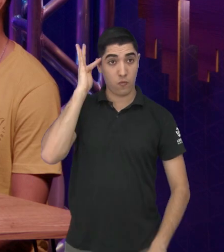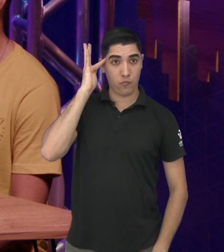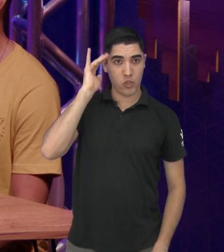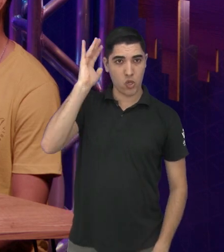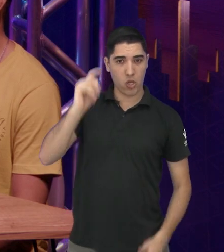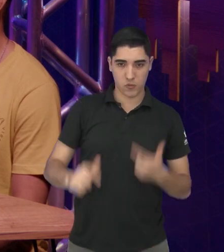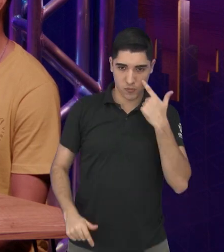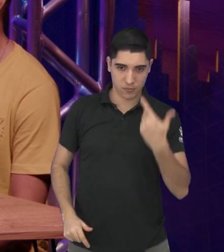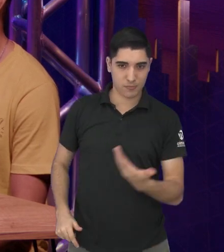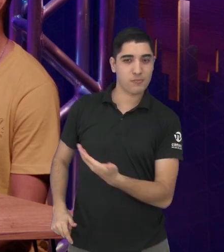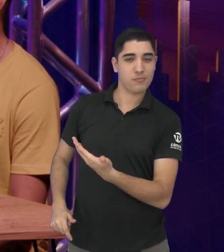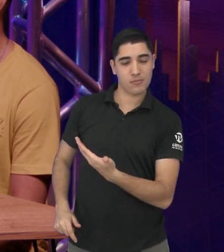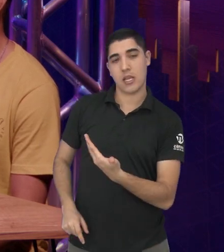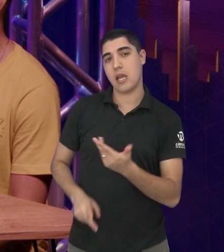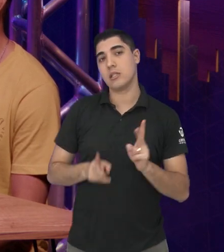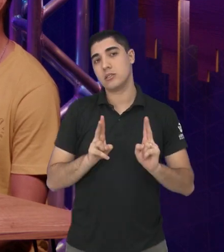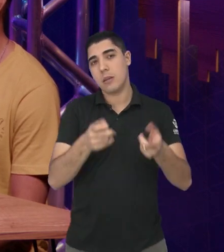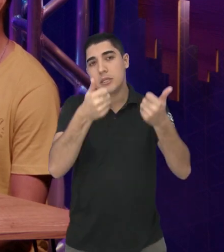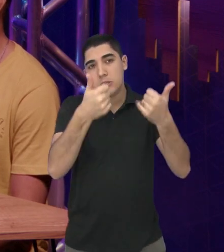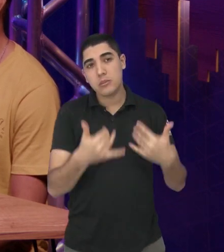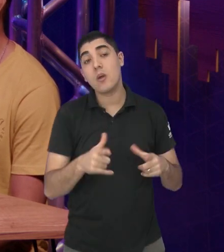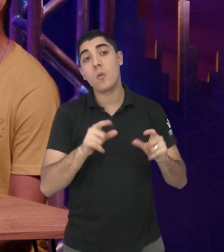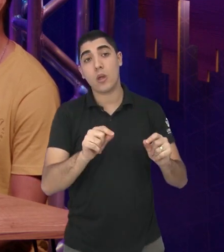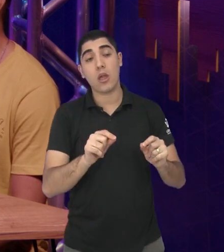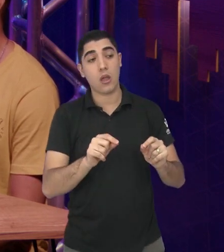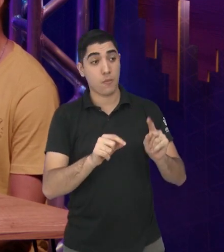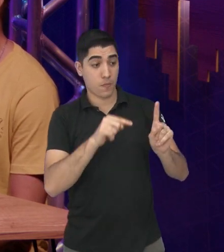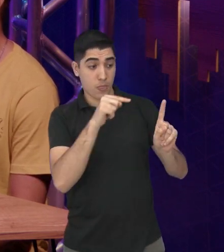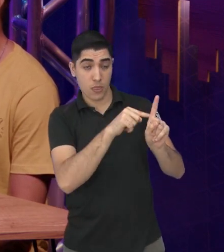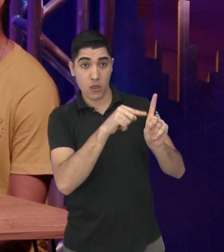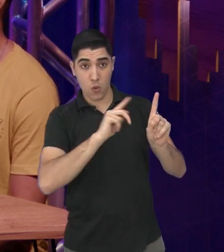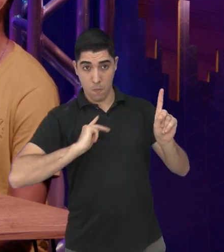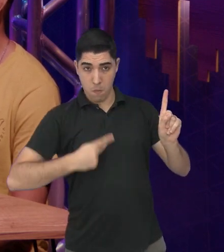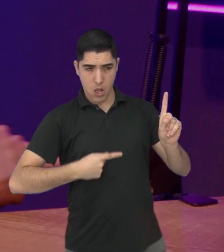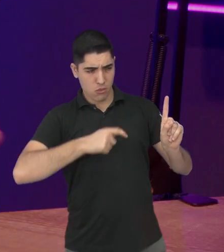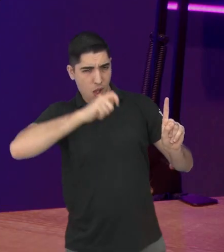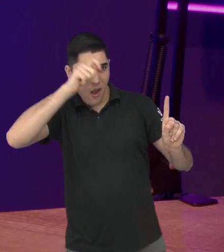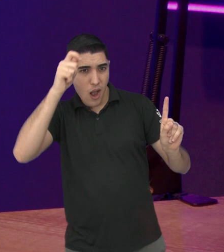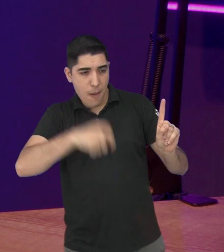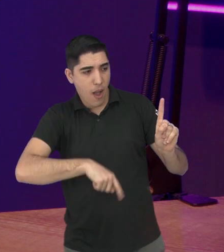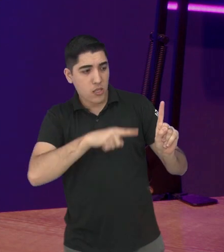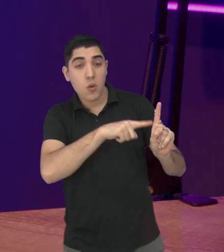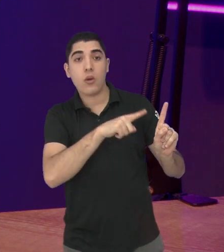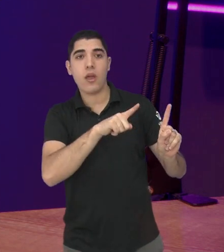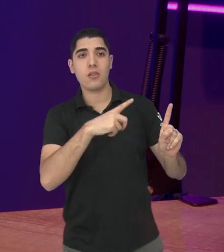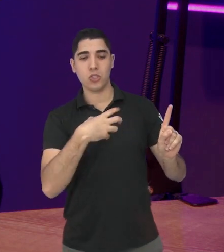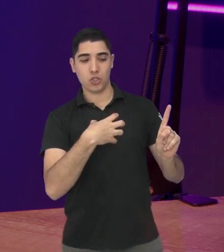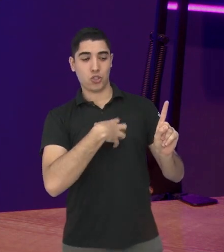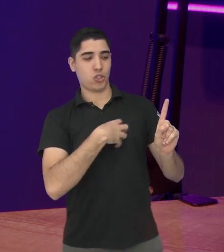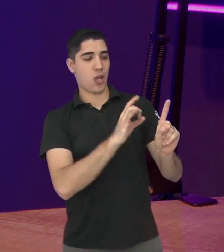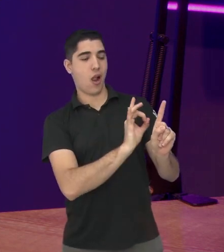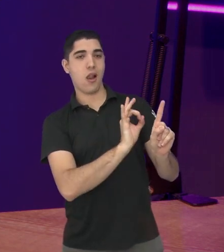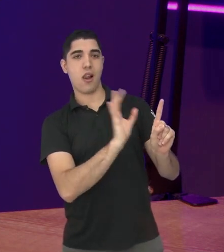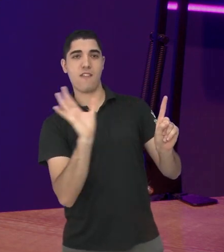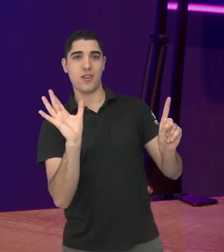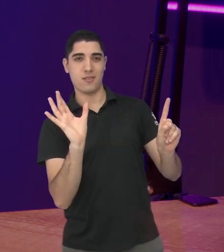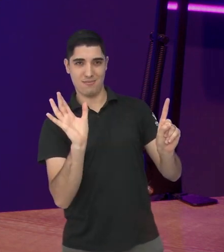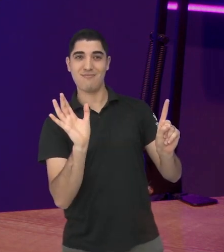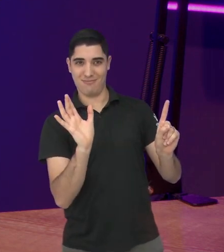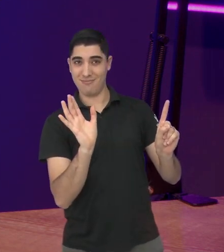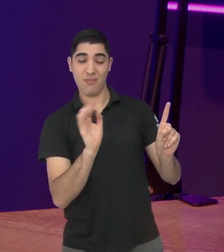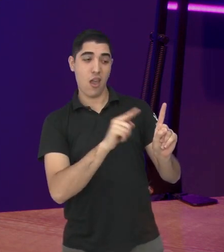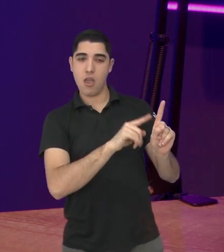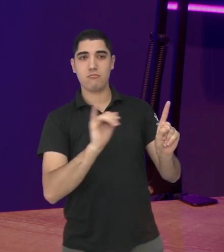filósofo, que uma das grandes capacidades do ser humano é justamente essa, né, ter o espírito livre.